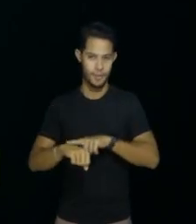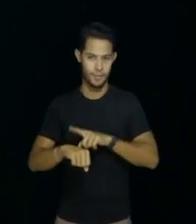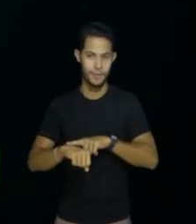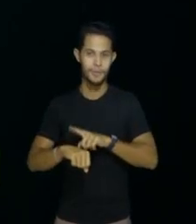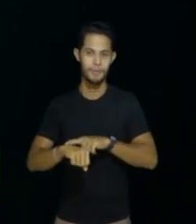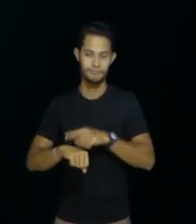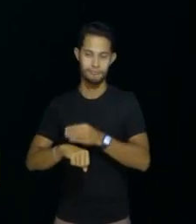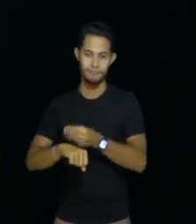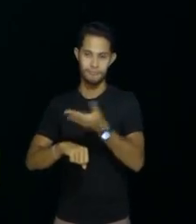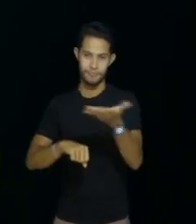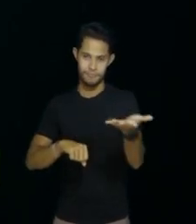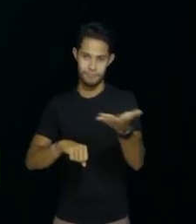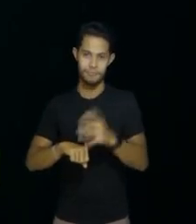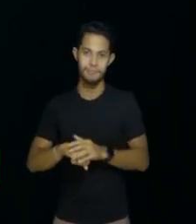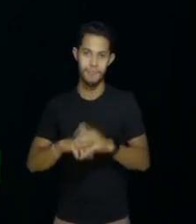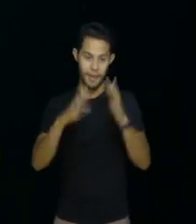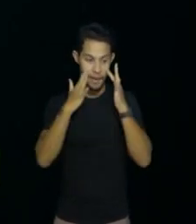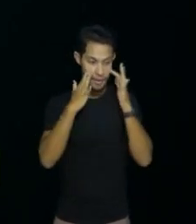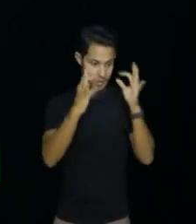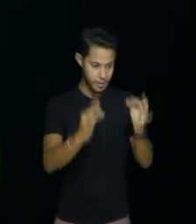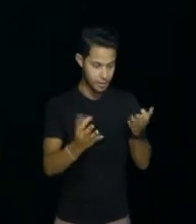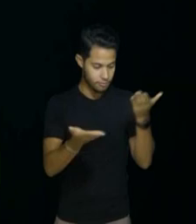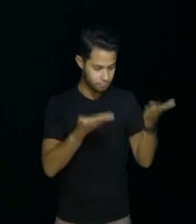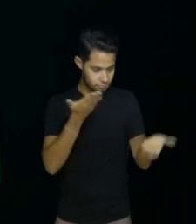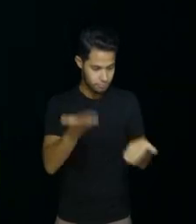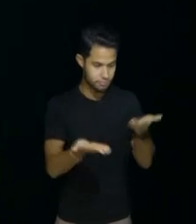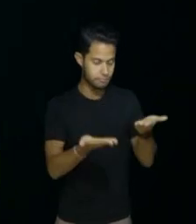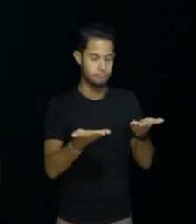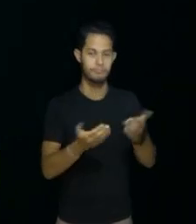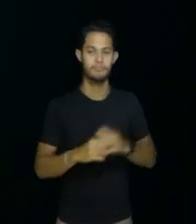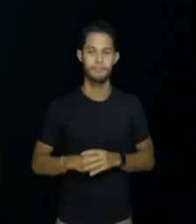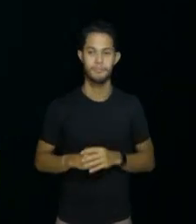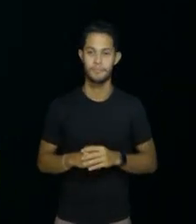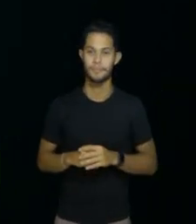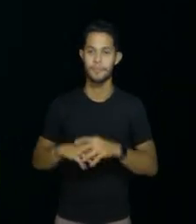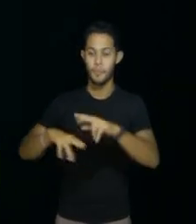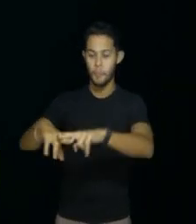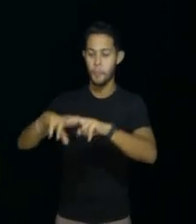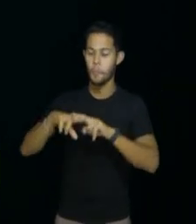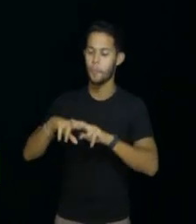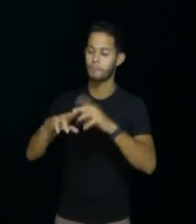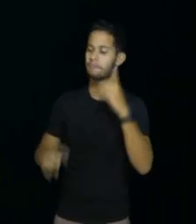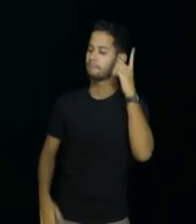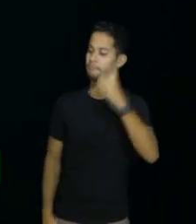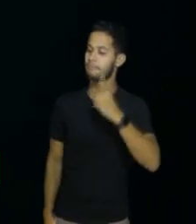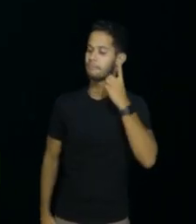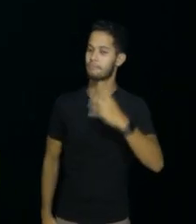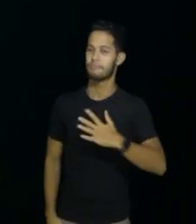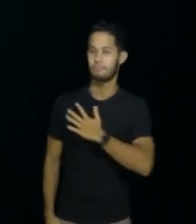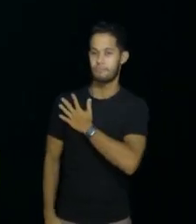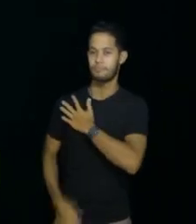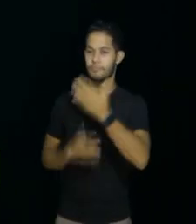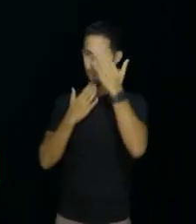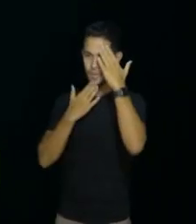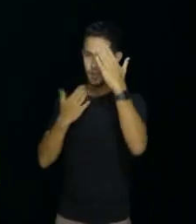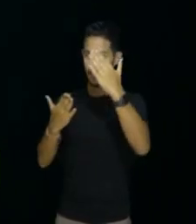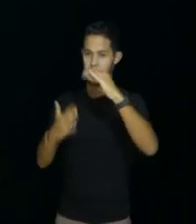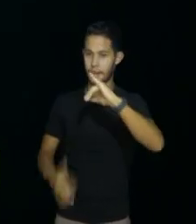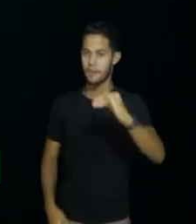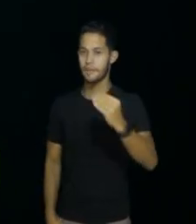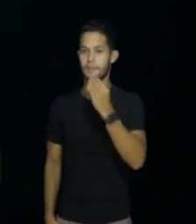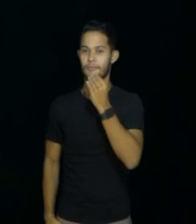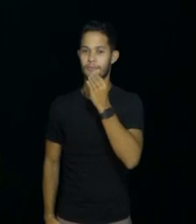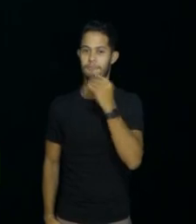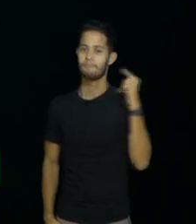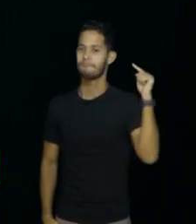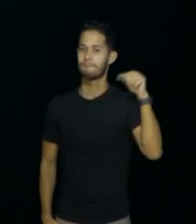da medida do possível, nos atender. Então, caro deputado Napoleão, obrigado pela oportunidade. É uma alegria poder falar